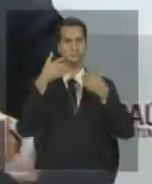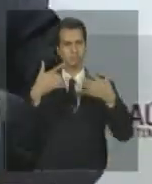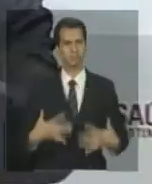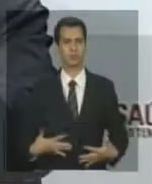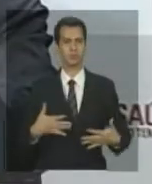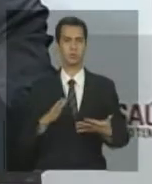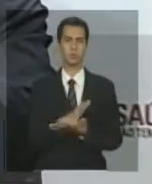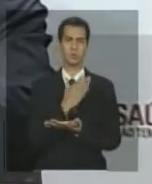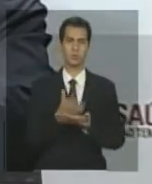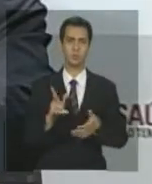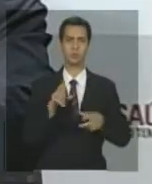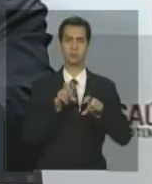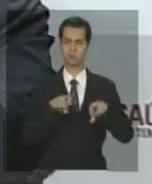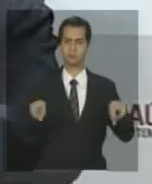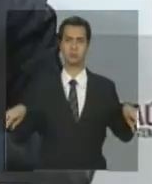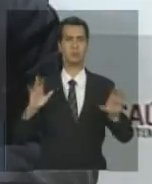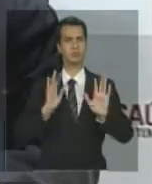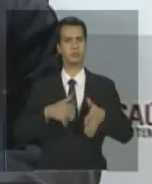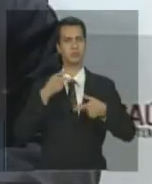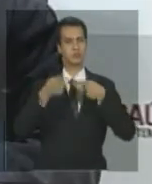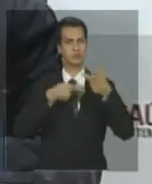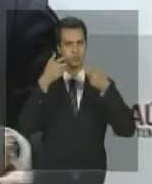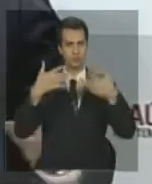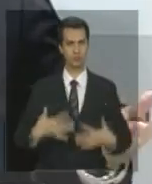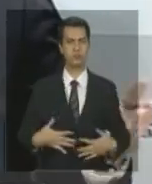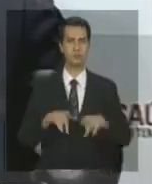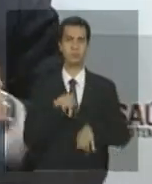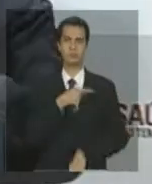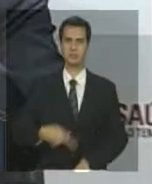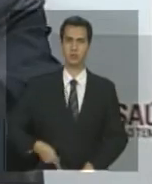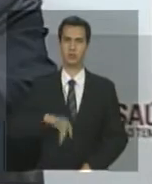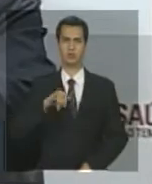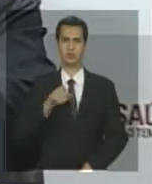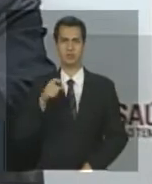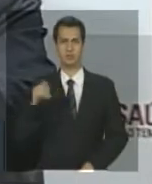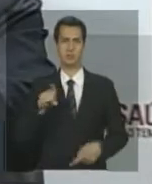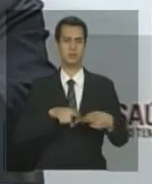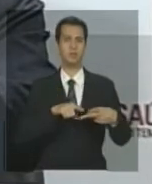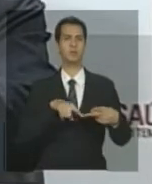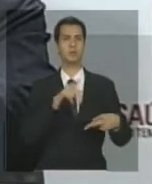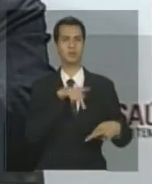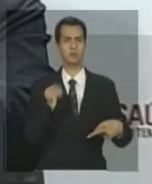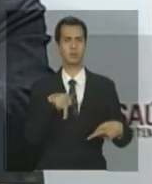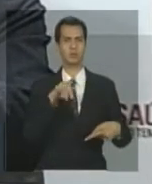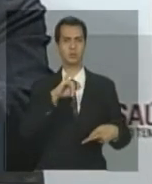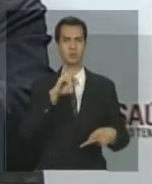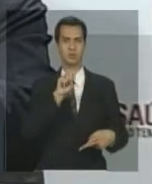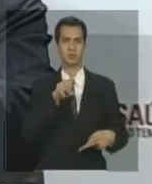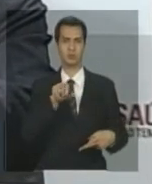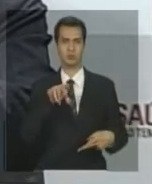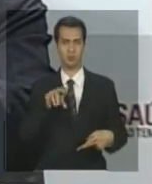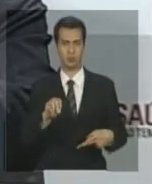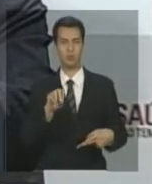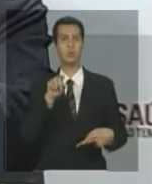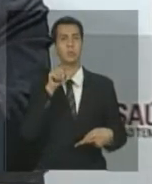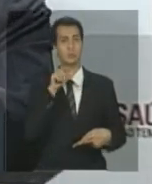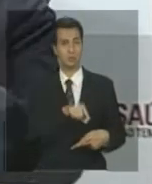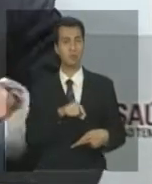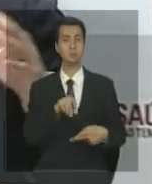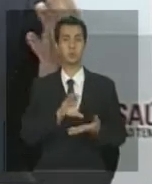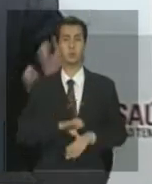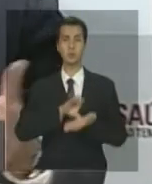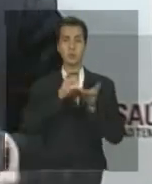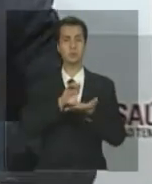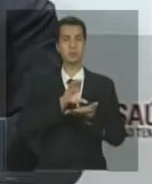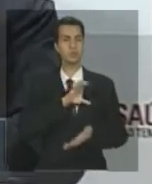pelos comentários do presidente José Medina, professor Silvano Hayek, que coordena o nosso comitê executivo